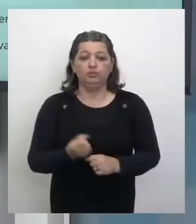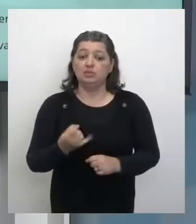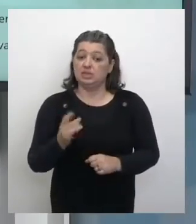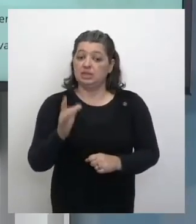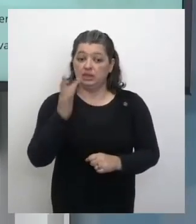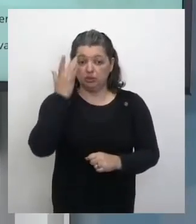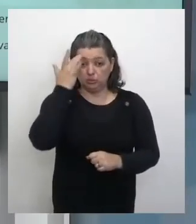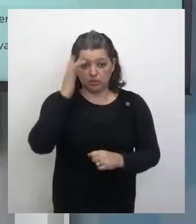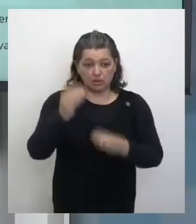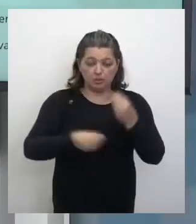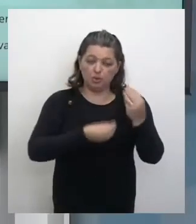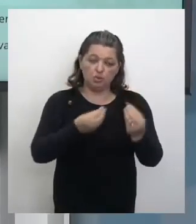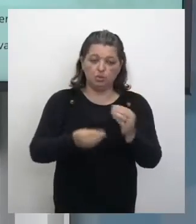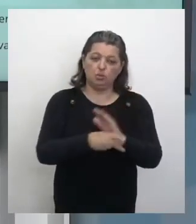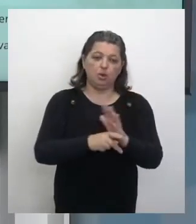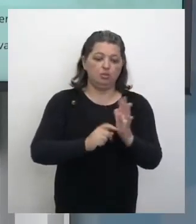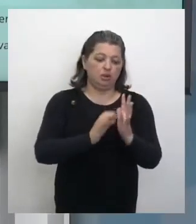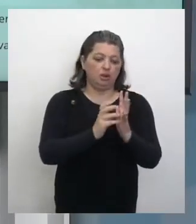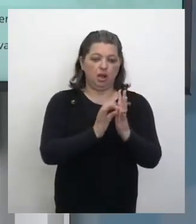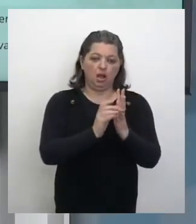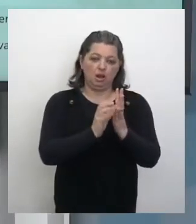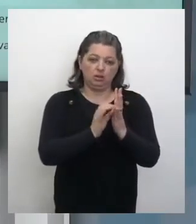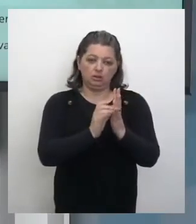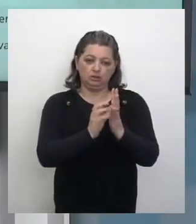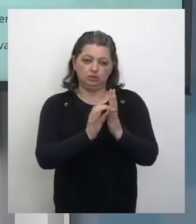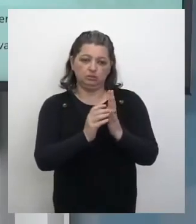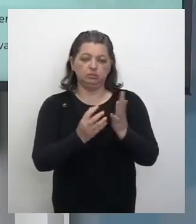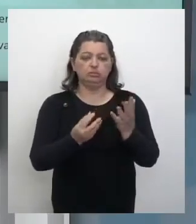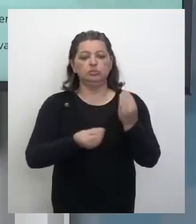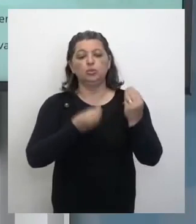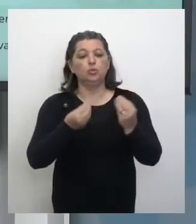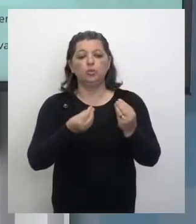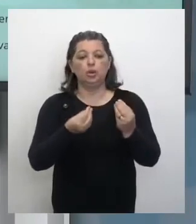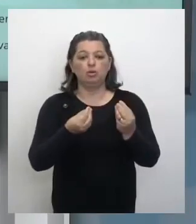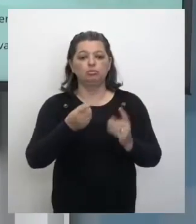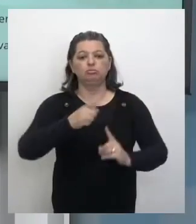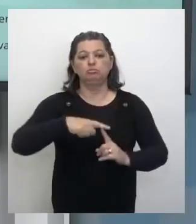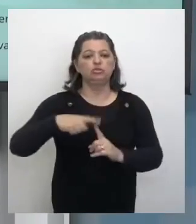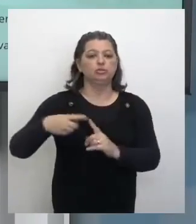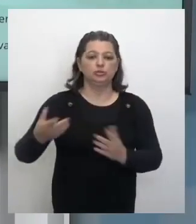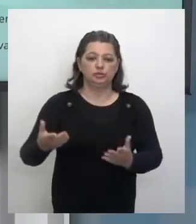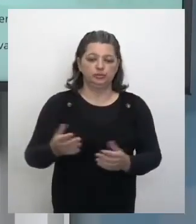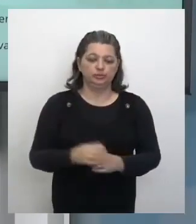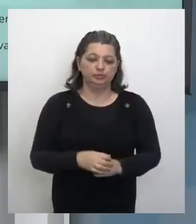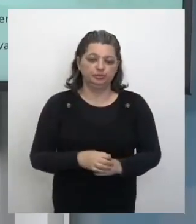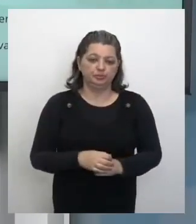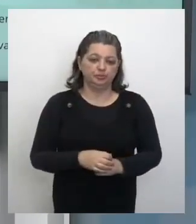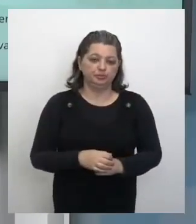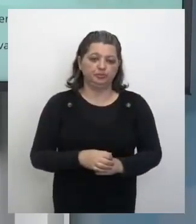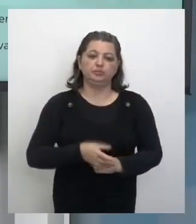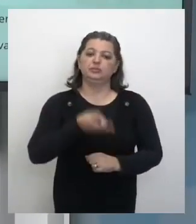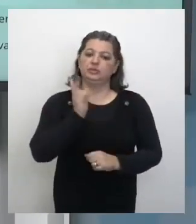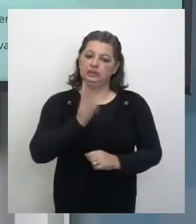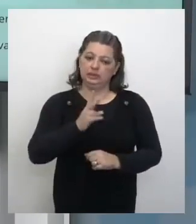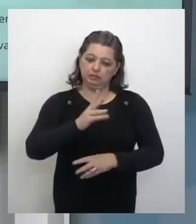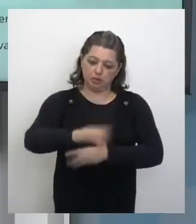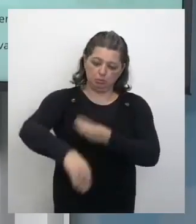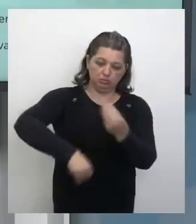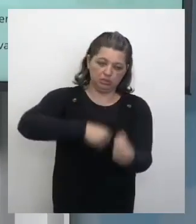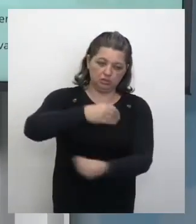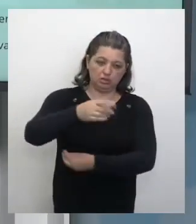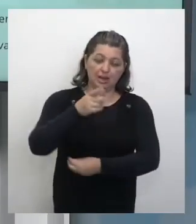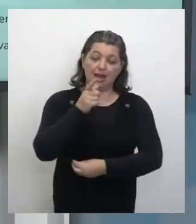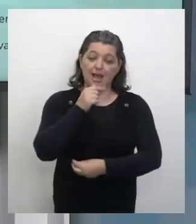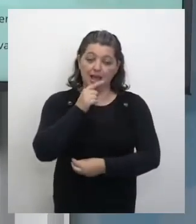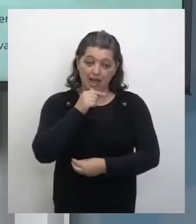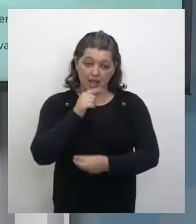souber a concentração do ácido, se você não souber qual é o ácido. Sempre que você for misturar água com ácido,